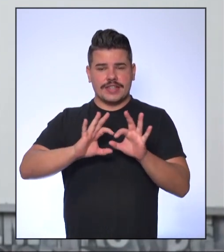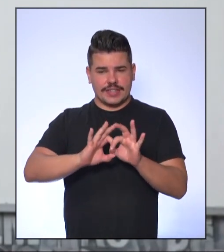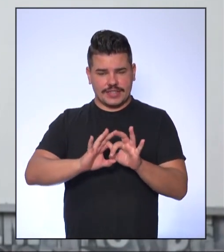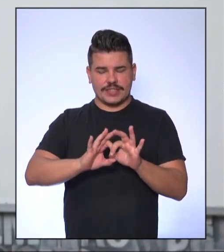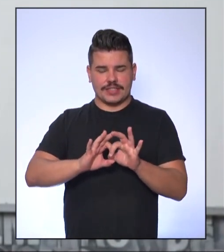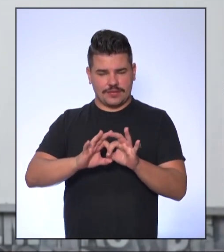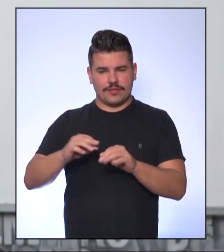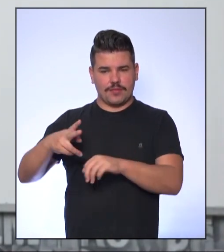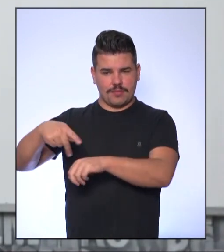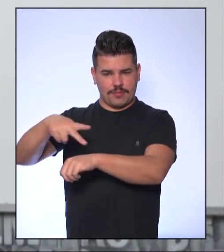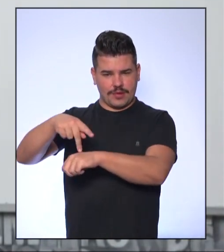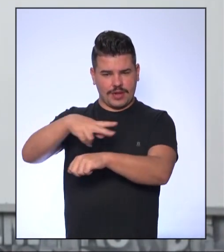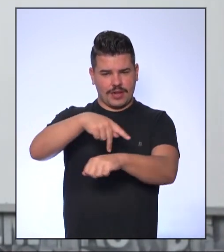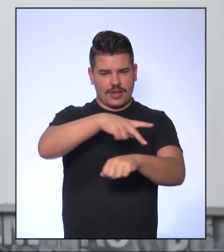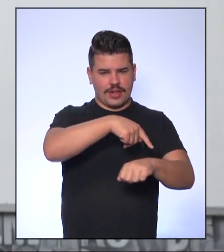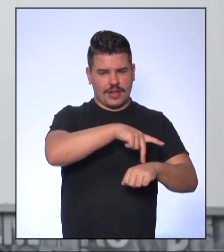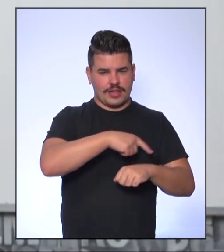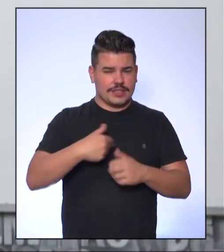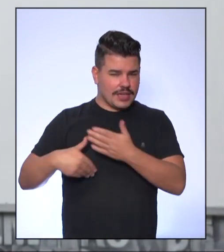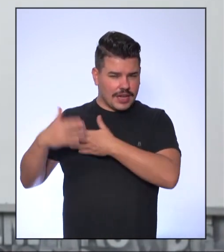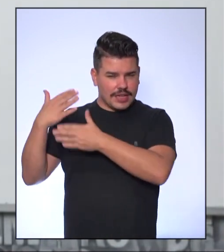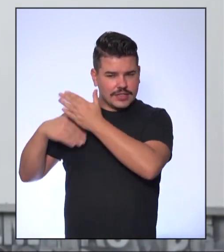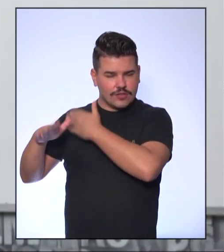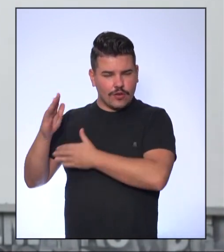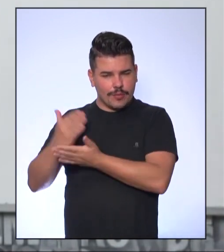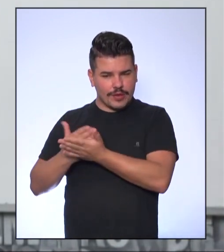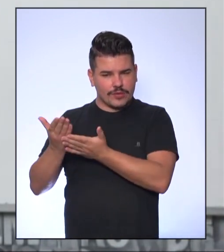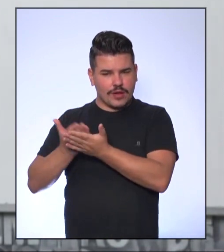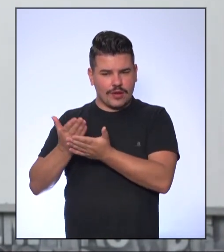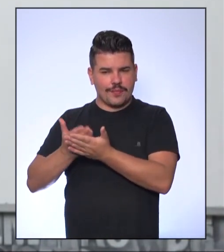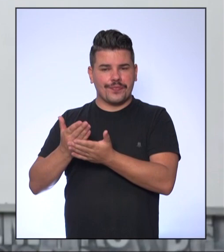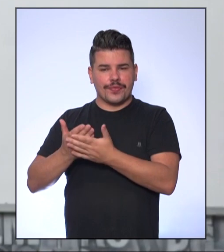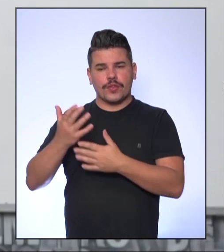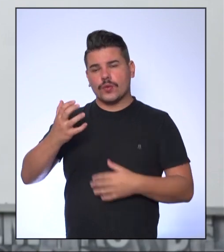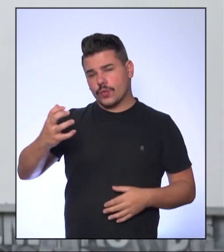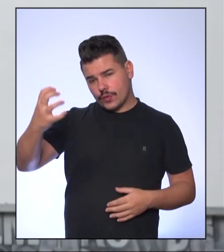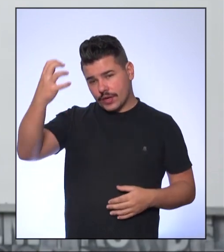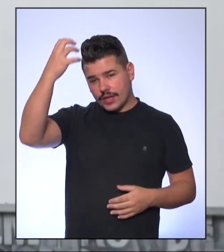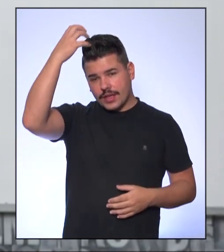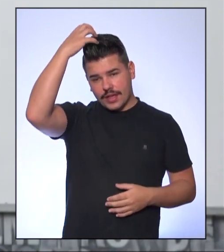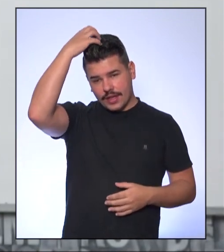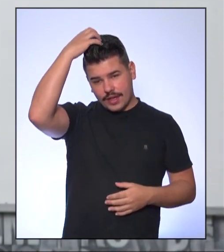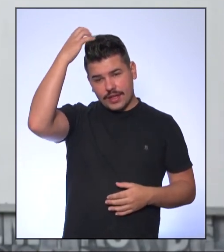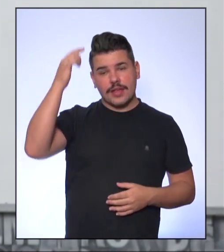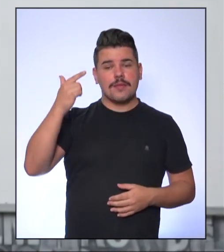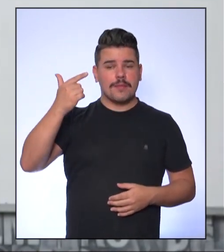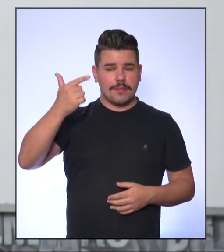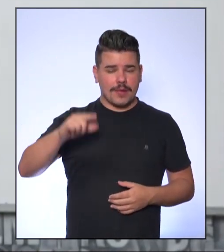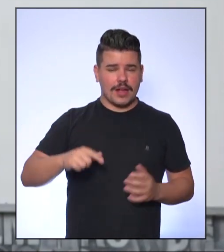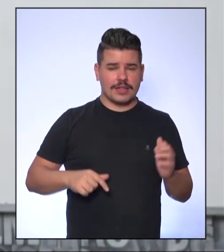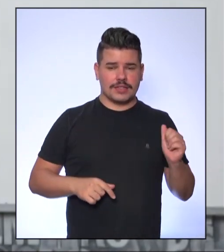lembra? Lá no início da aula, entre o rei mais a